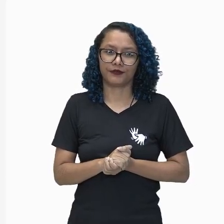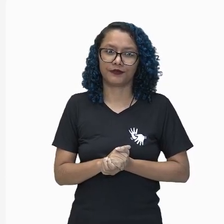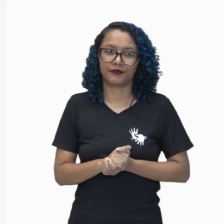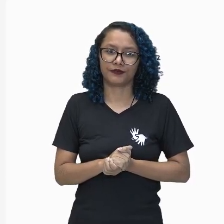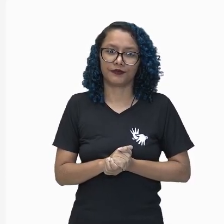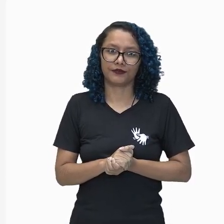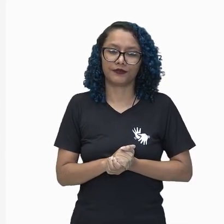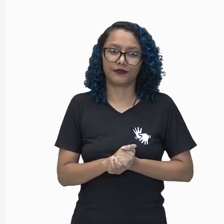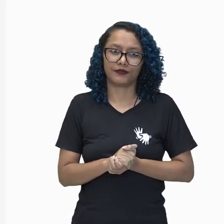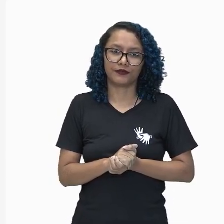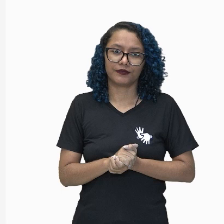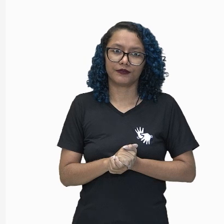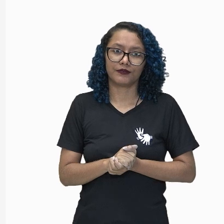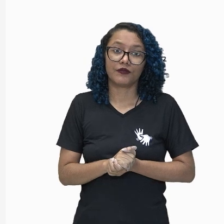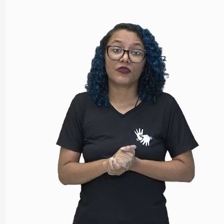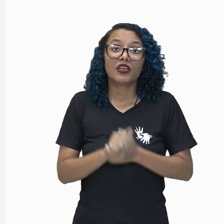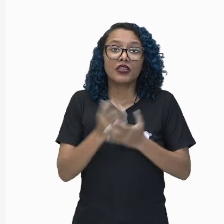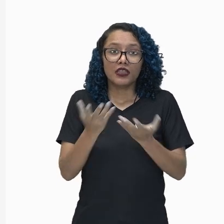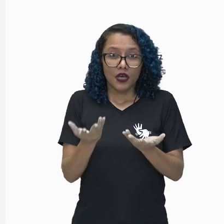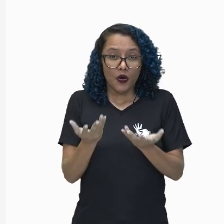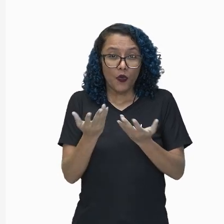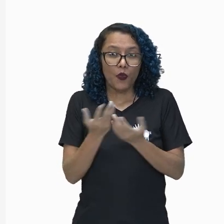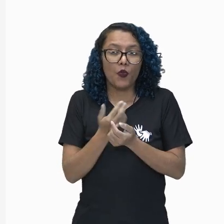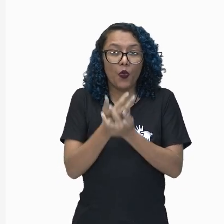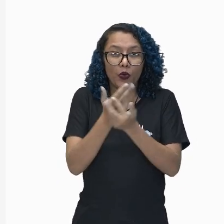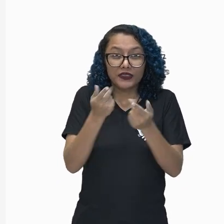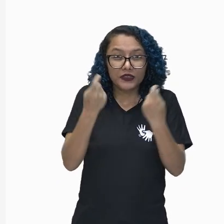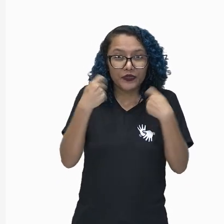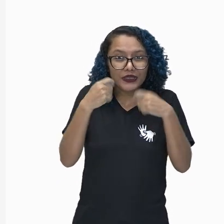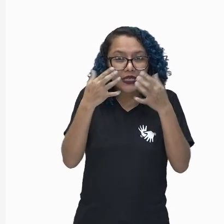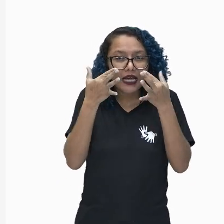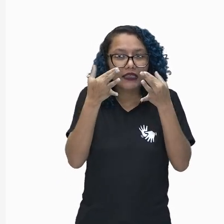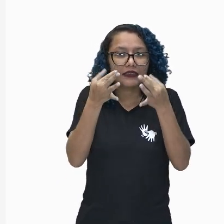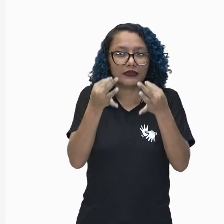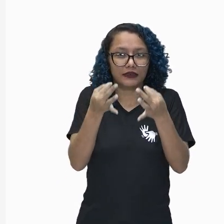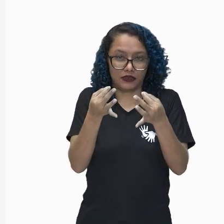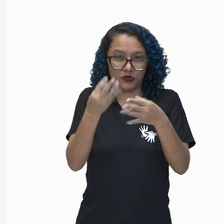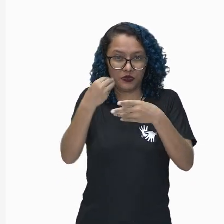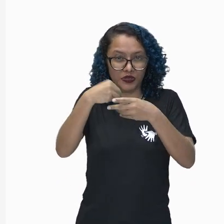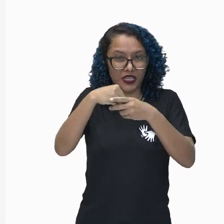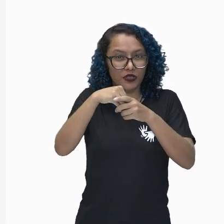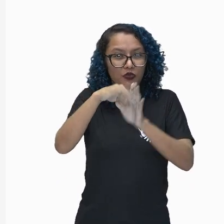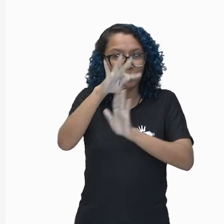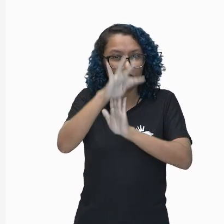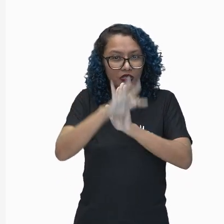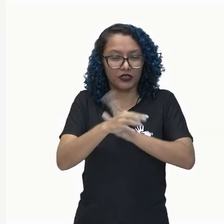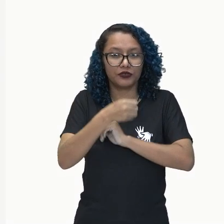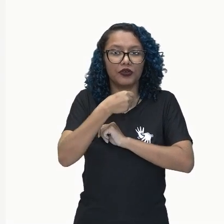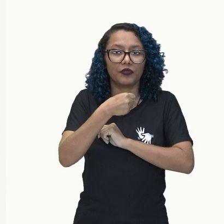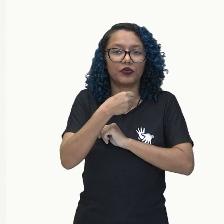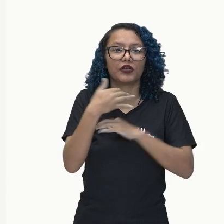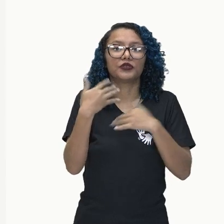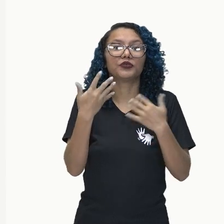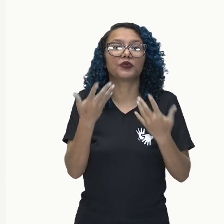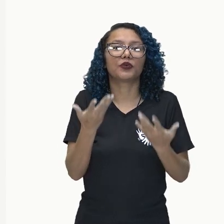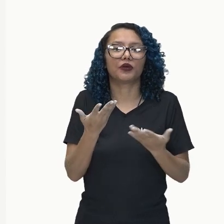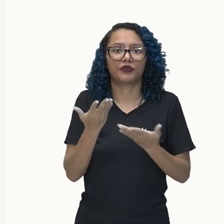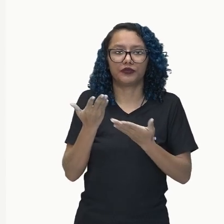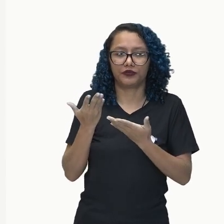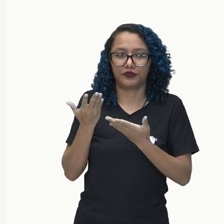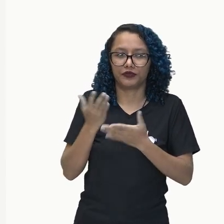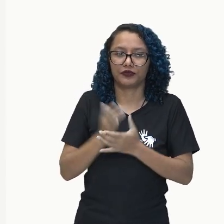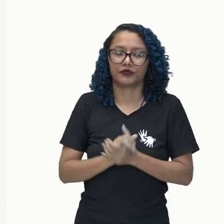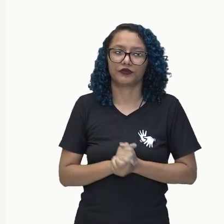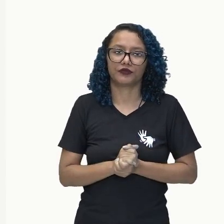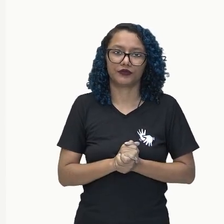pontos a observar durante a leitura da reportagem. Vamos observar aqui, olha só. Então, temos